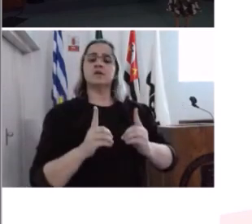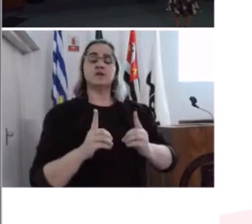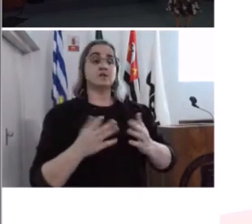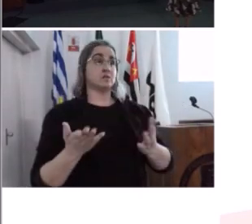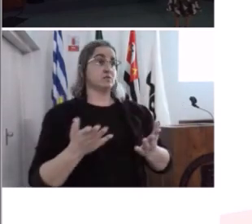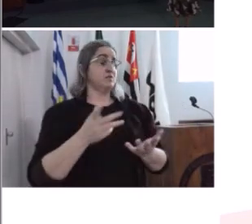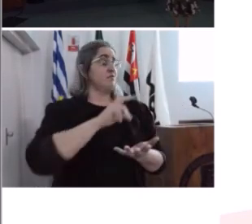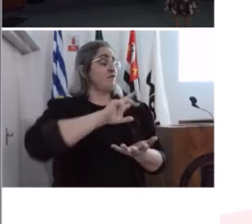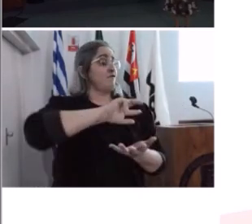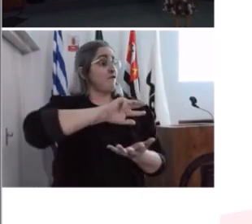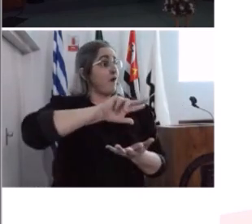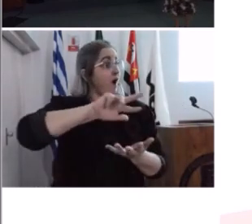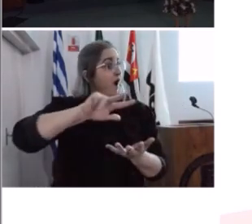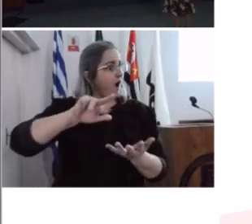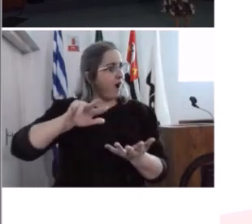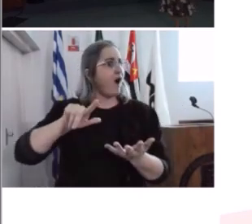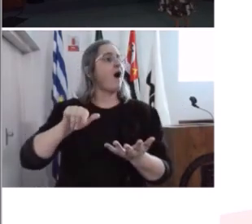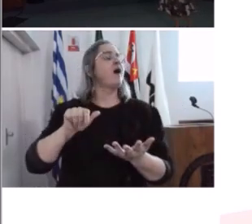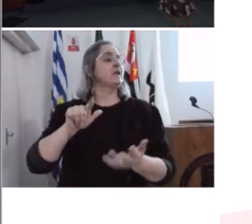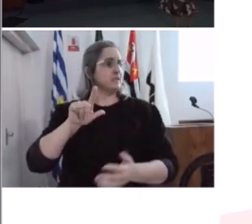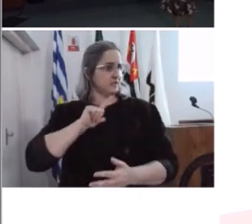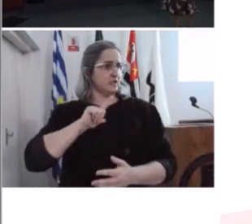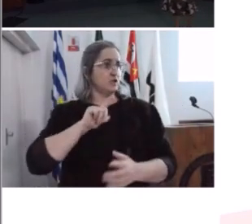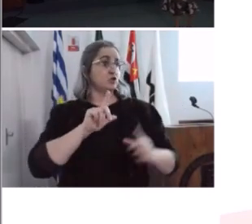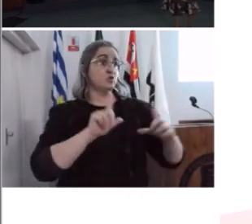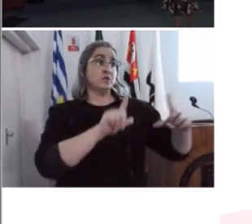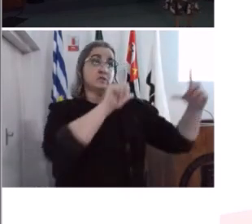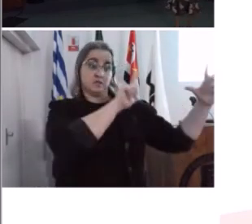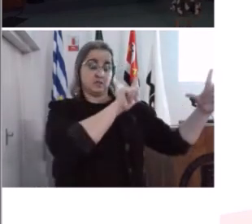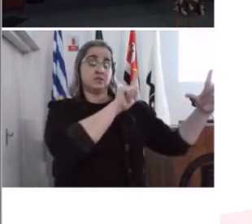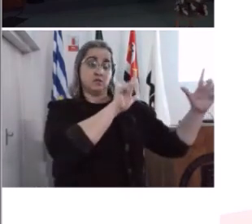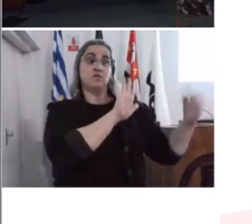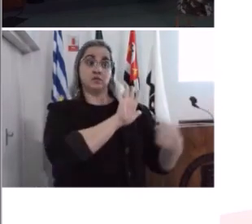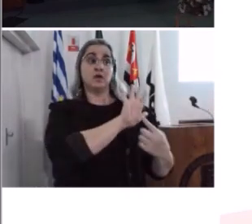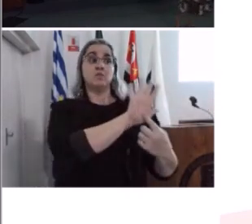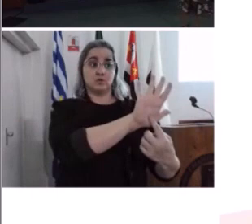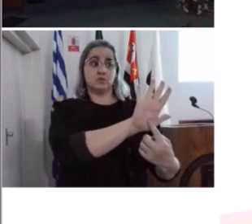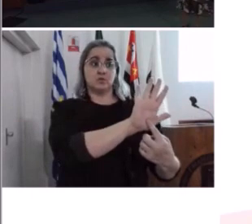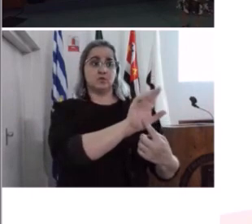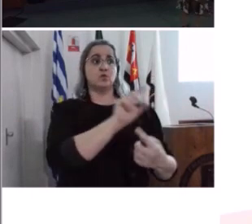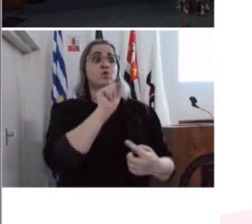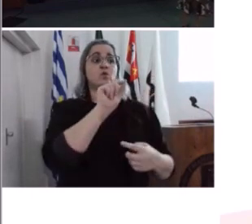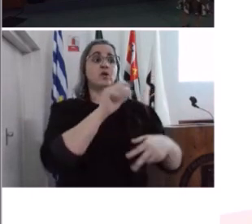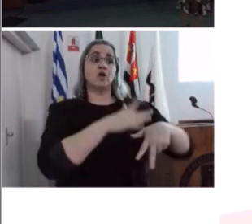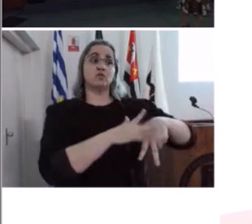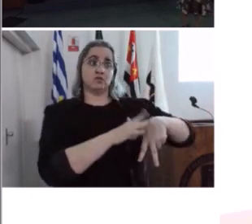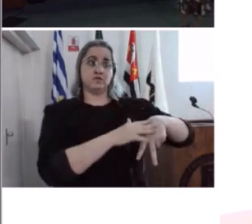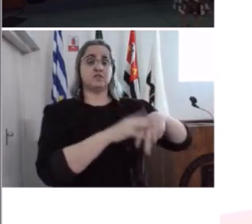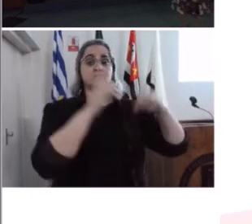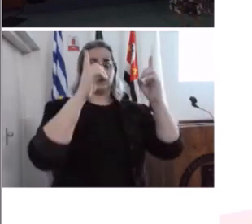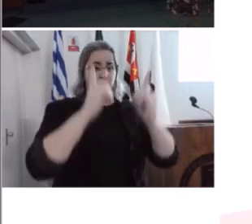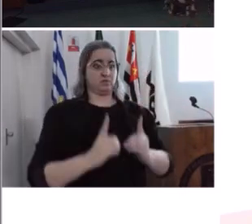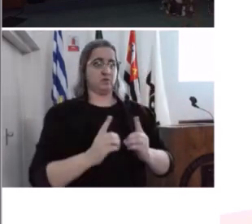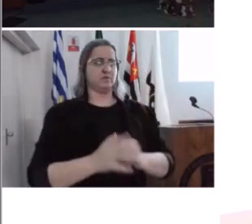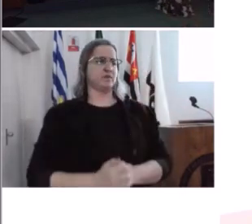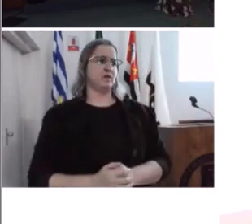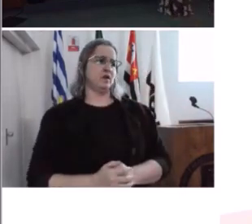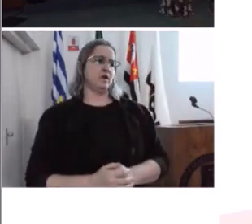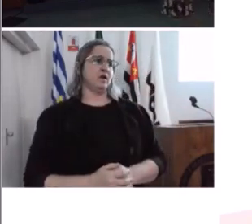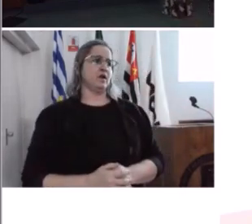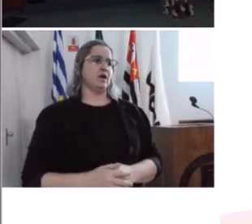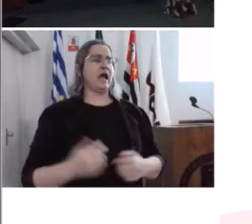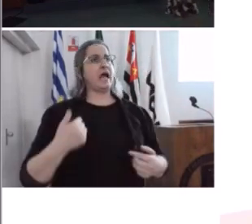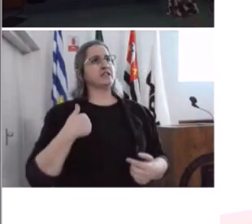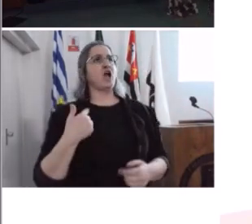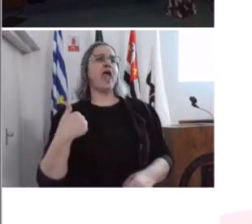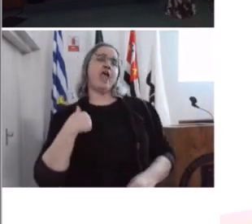Tem no slide seguinte, eu vou estar abordando aí o perfil do que são essas pessoas, né? Senão as pessoas chegam e falam assim, então eu